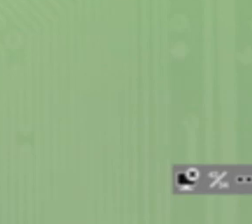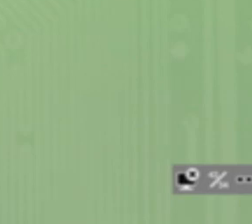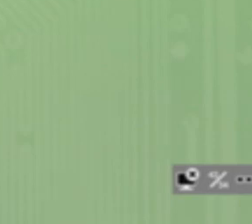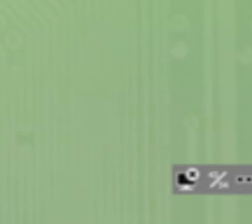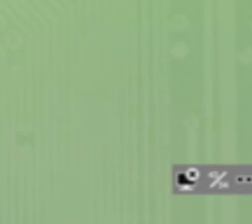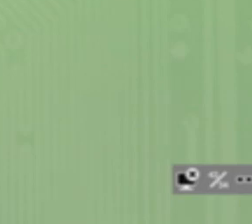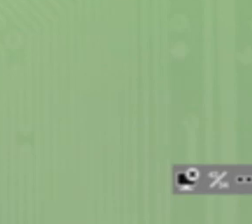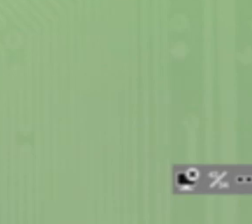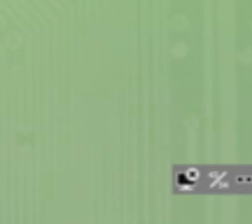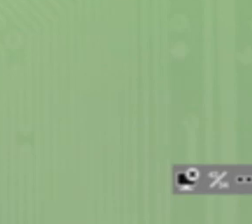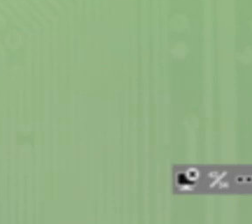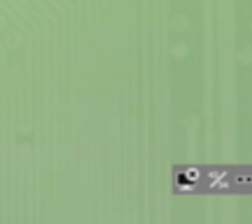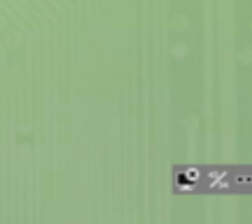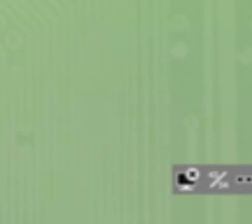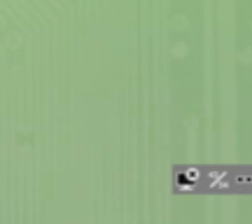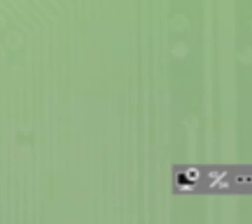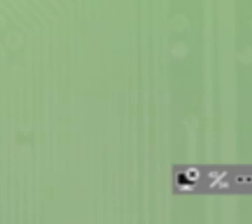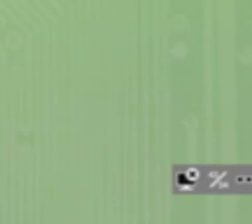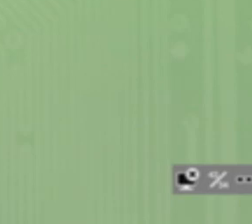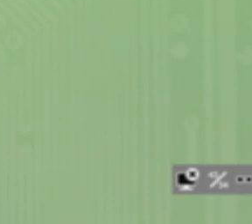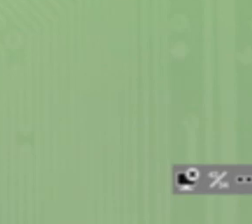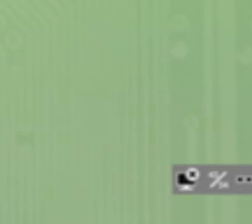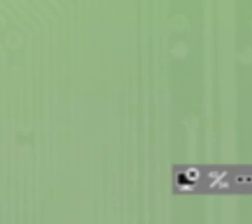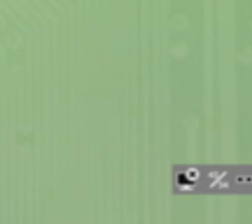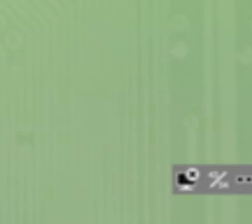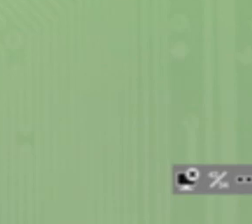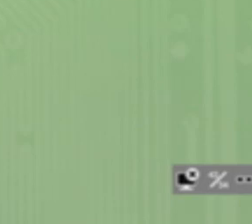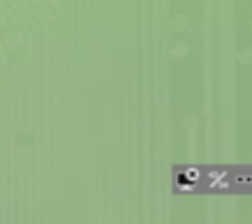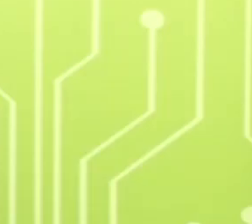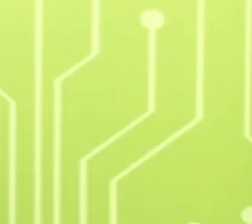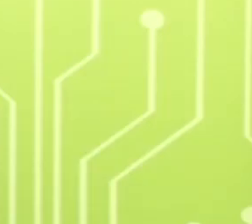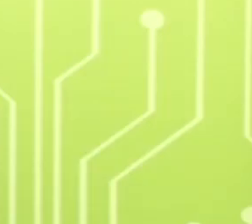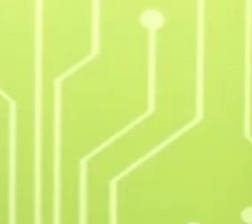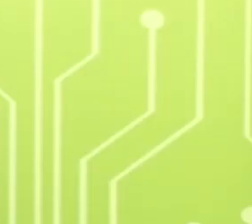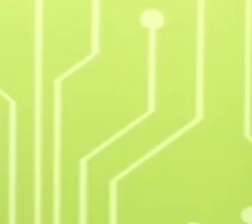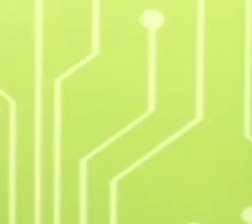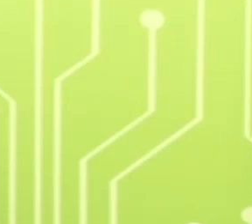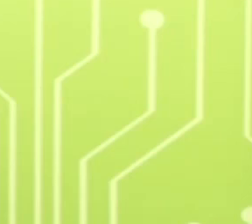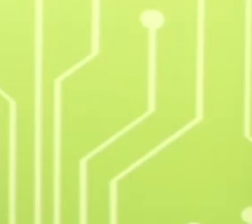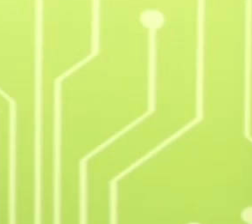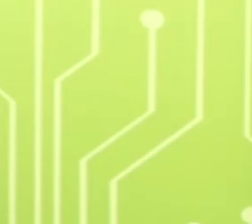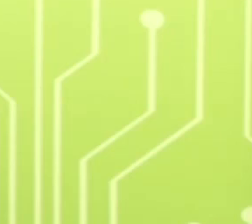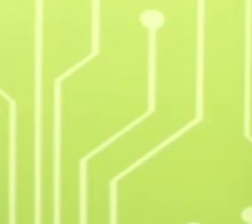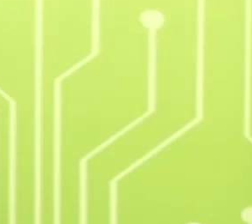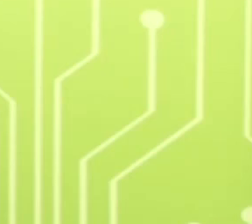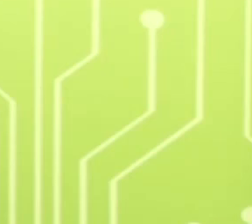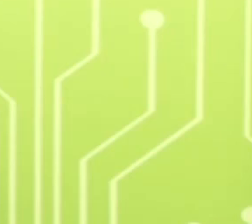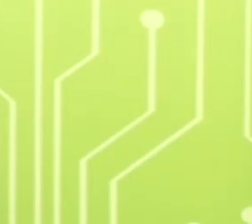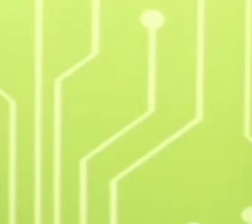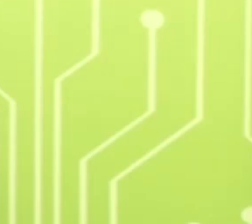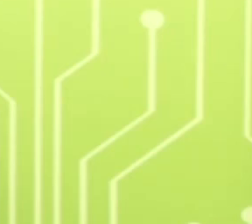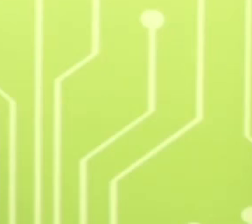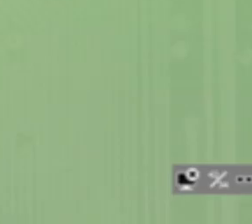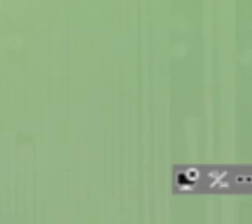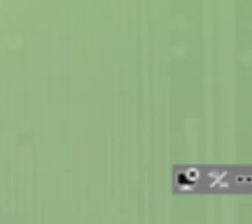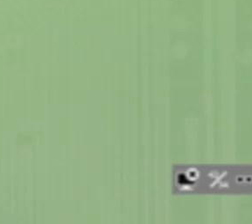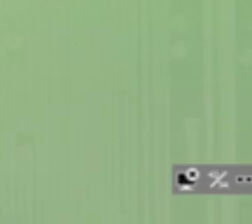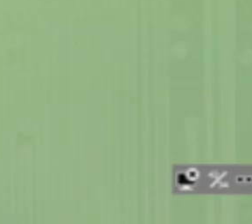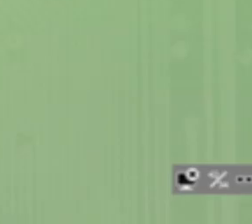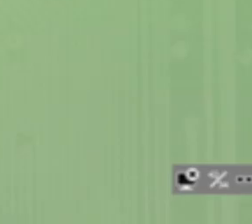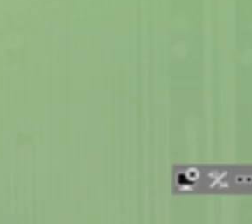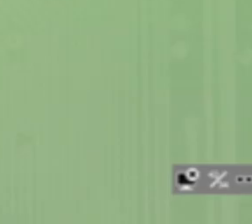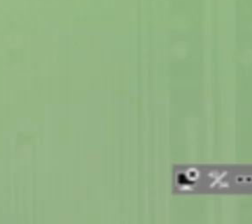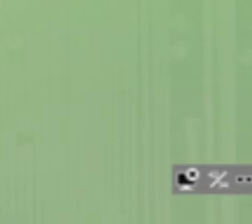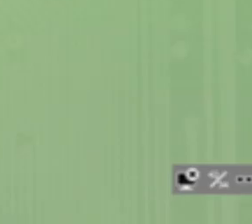1,160541. Agora a gente pode mostrar bem o que a professora Cristiane fez a observação durante a aula. Olha só, o que